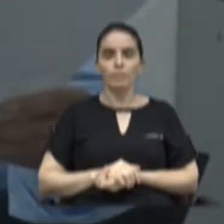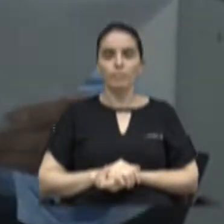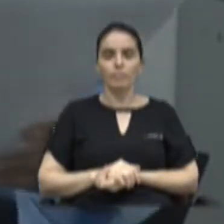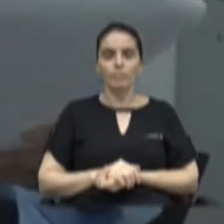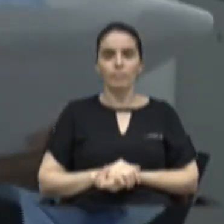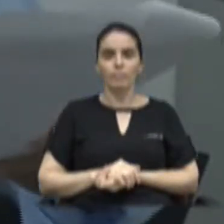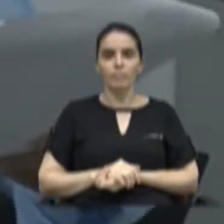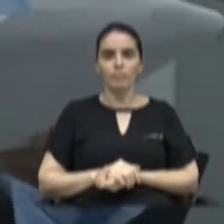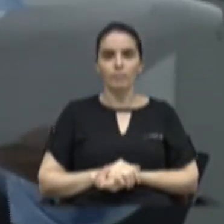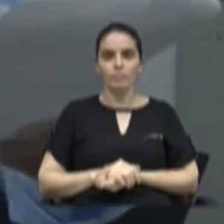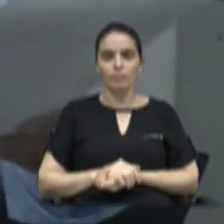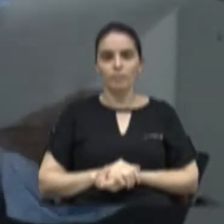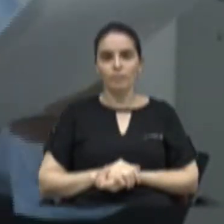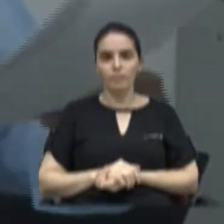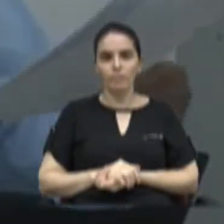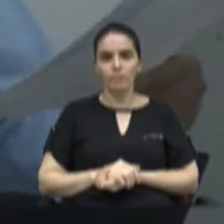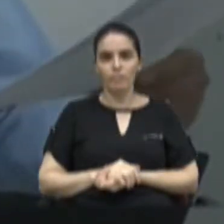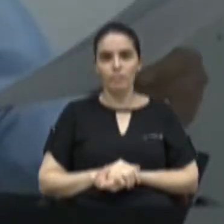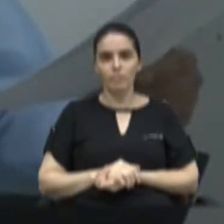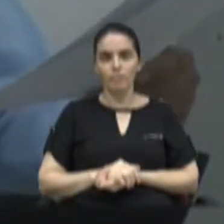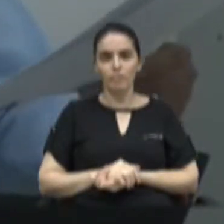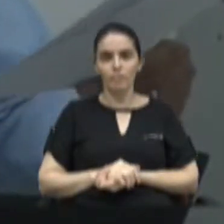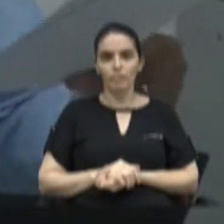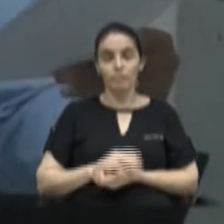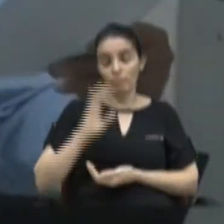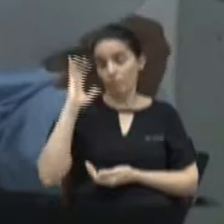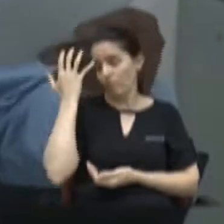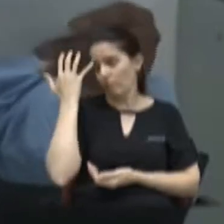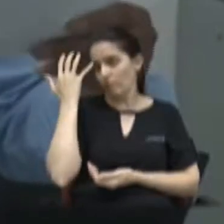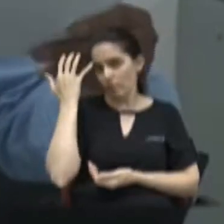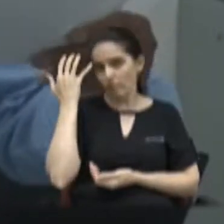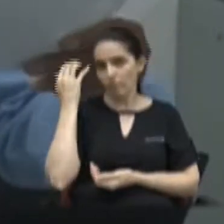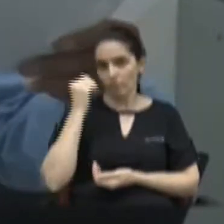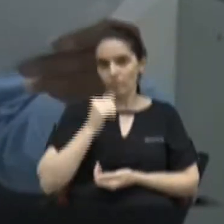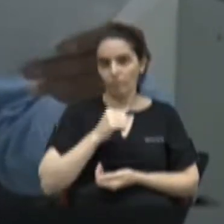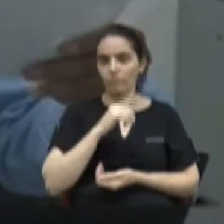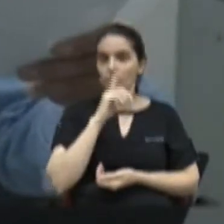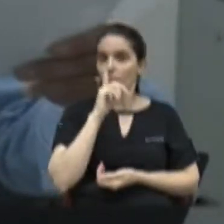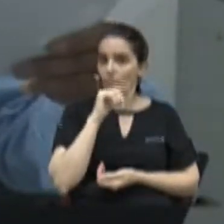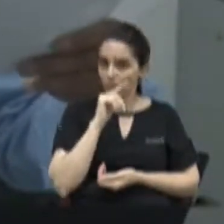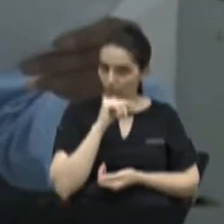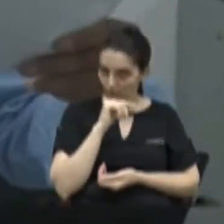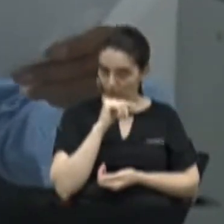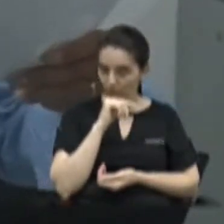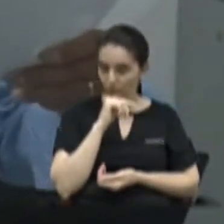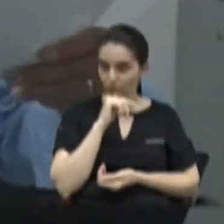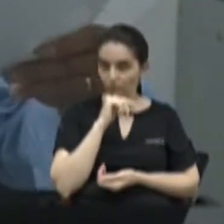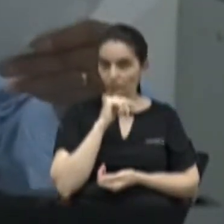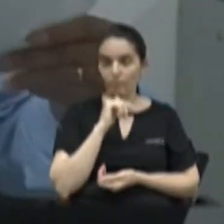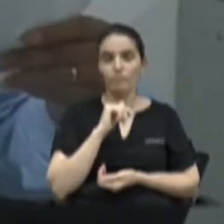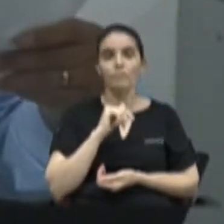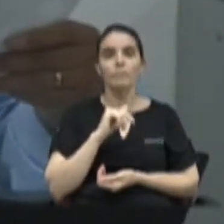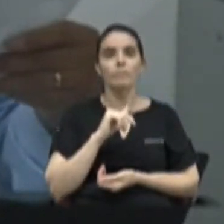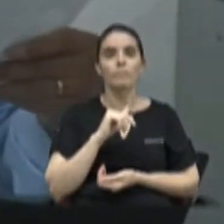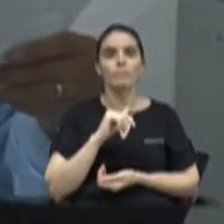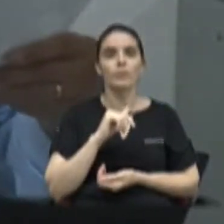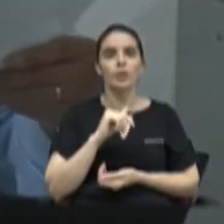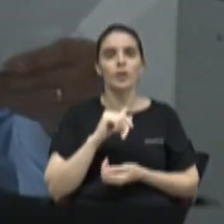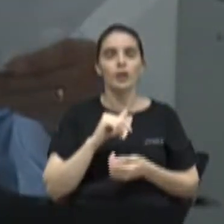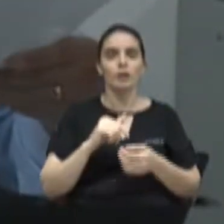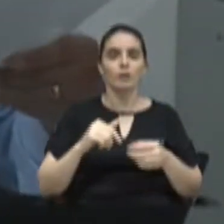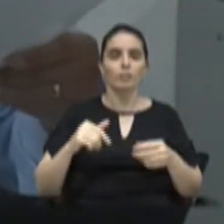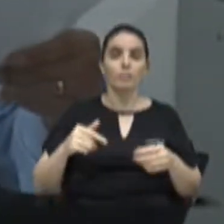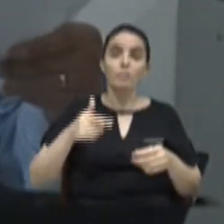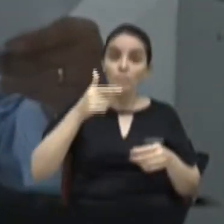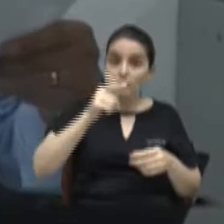considerações iniciais. Nessas ocasiões, para que o abastecimento da água seja reestabelecido,